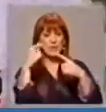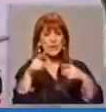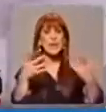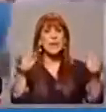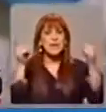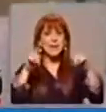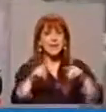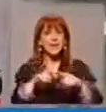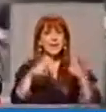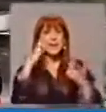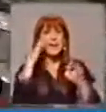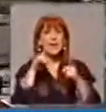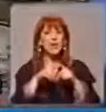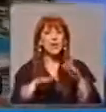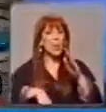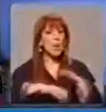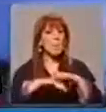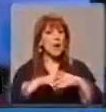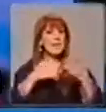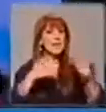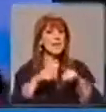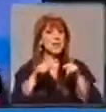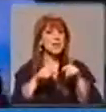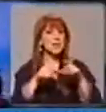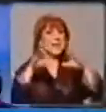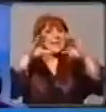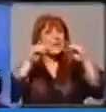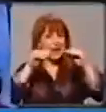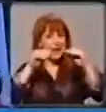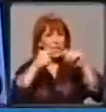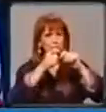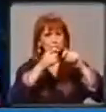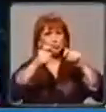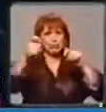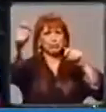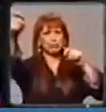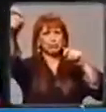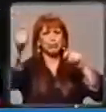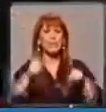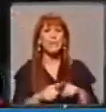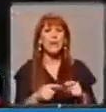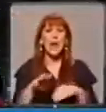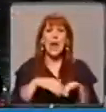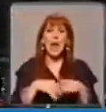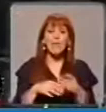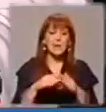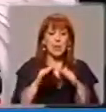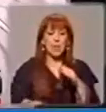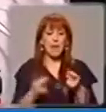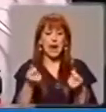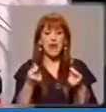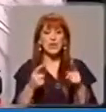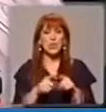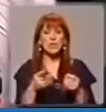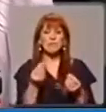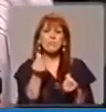também tentar ao máximo com que a selagem seja duradoura. Duradoura, feita a baixo custo,